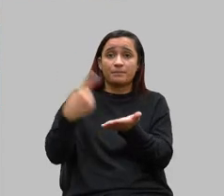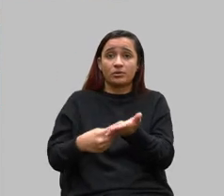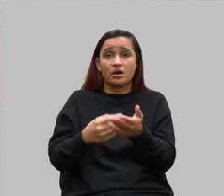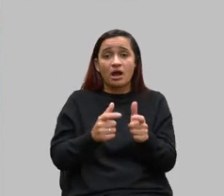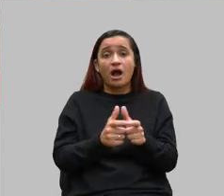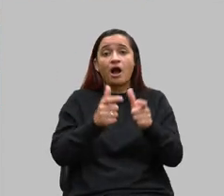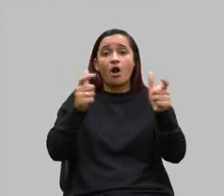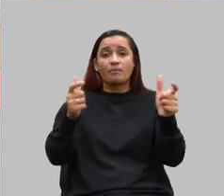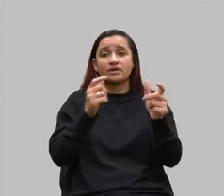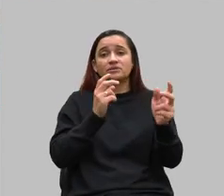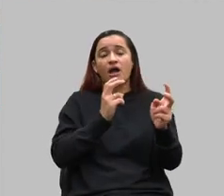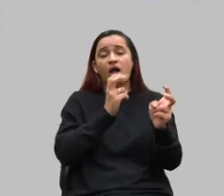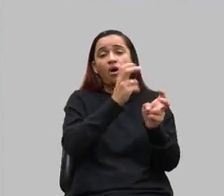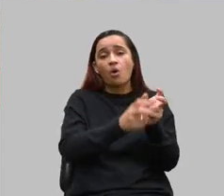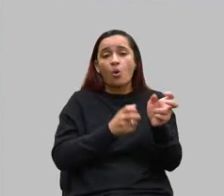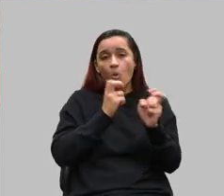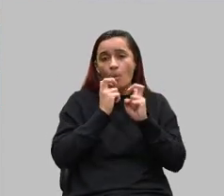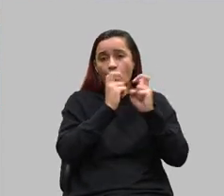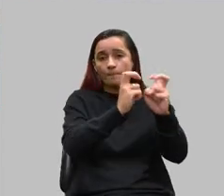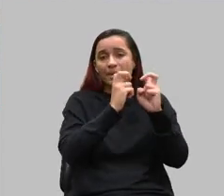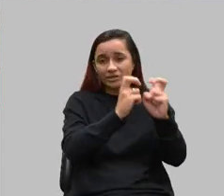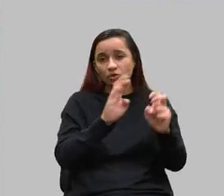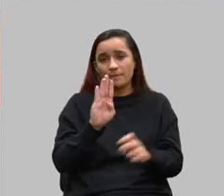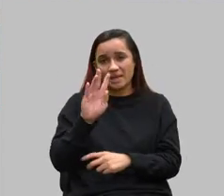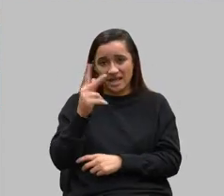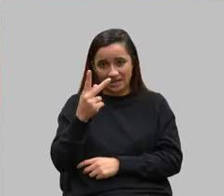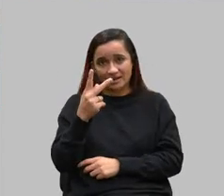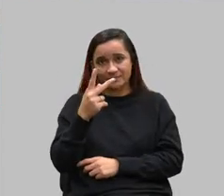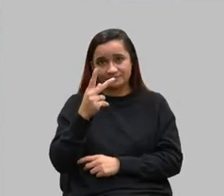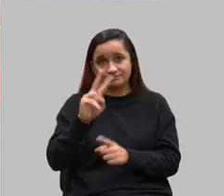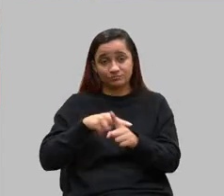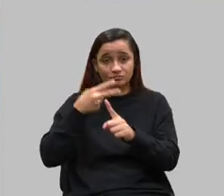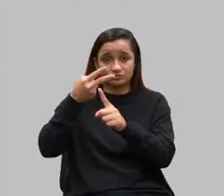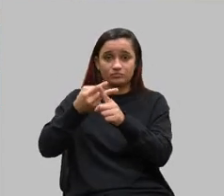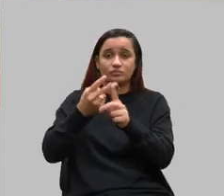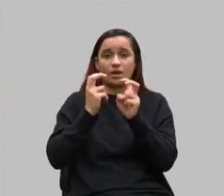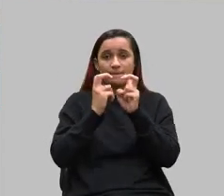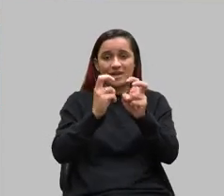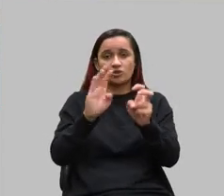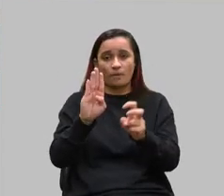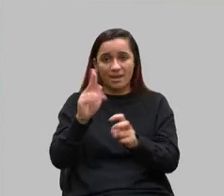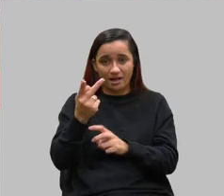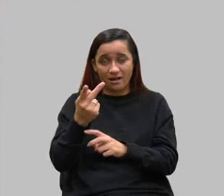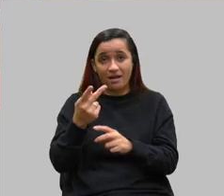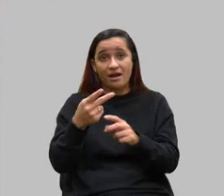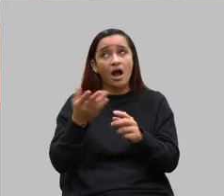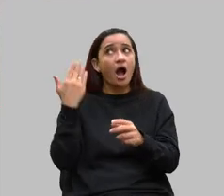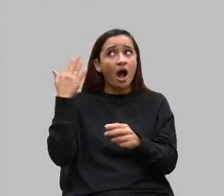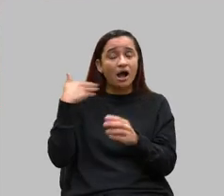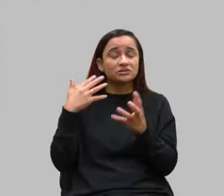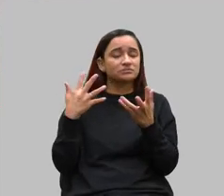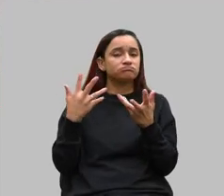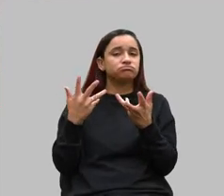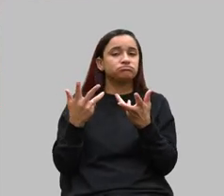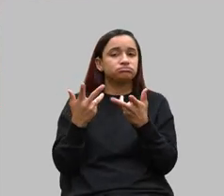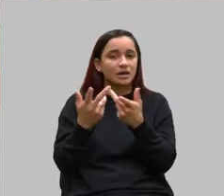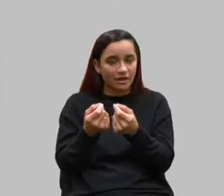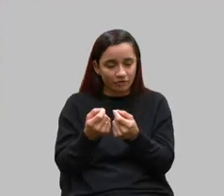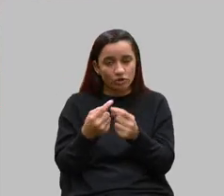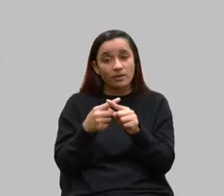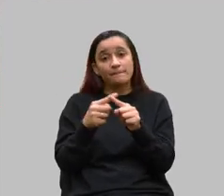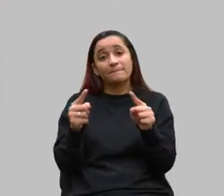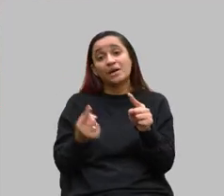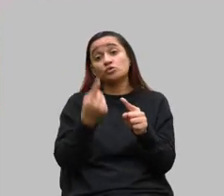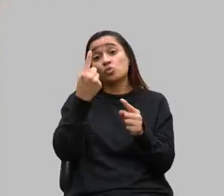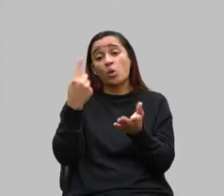BH e foi aparentemente estava maravilhoso mas no um dos aspectos do